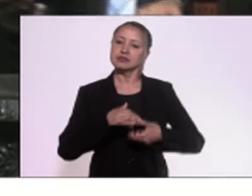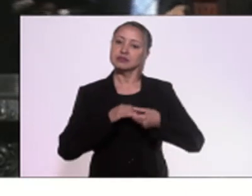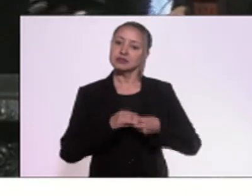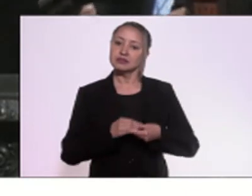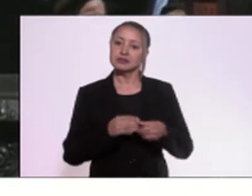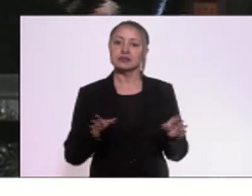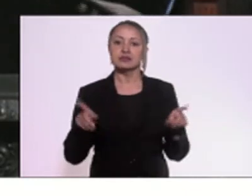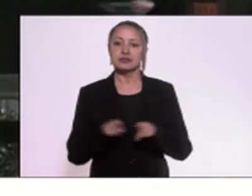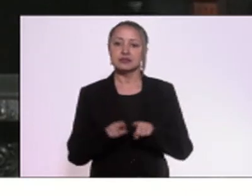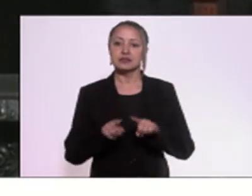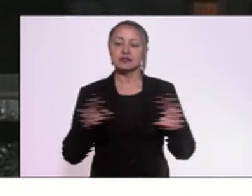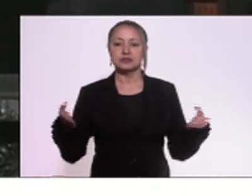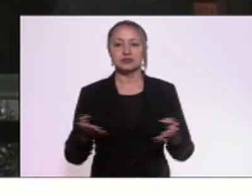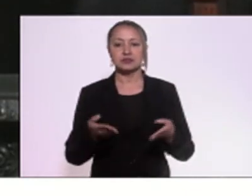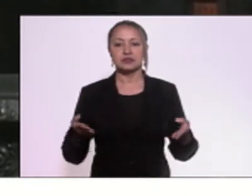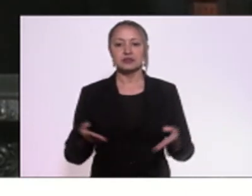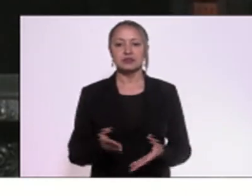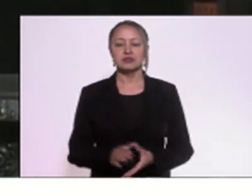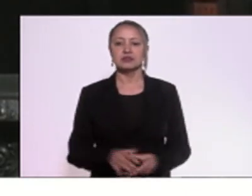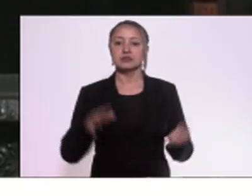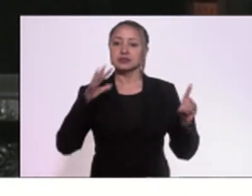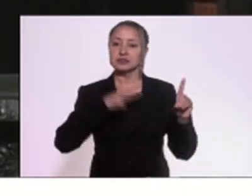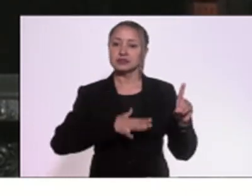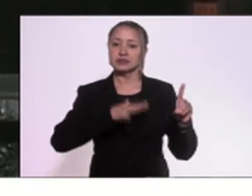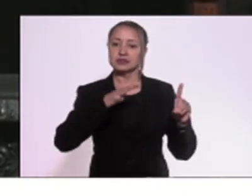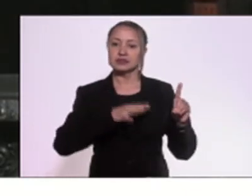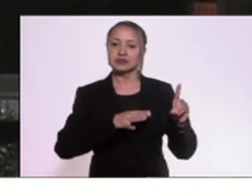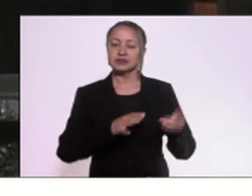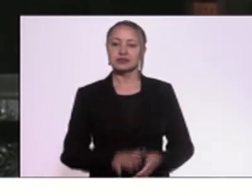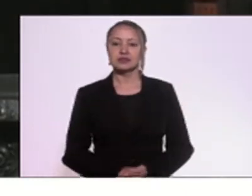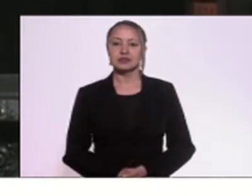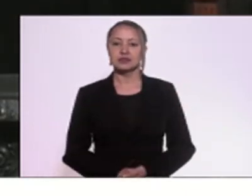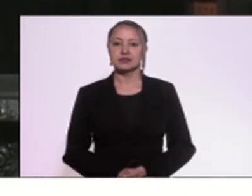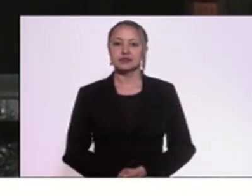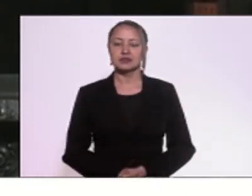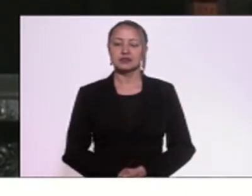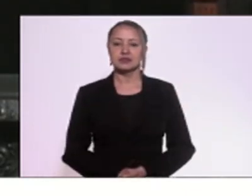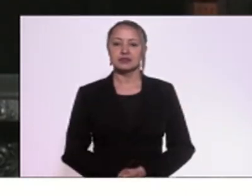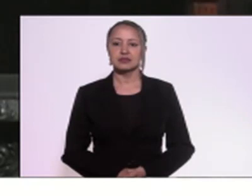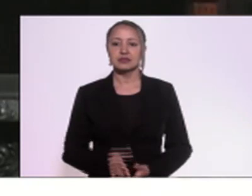ímpar de homenagear esse mestre,